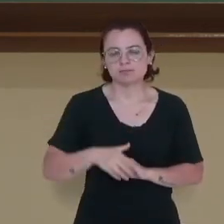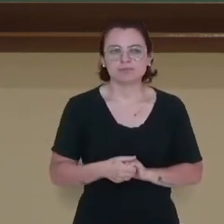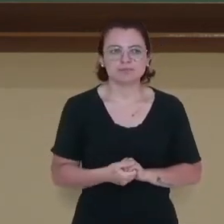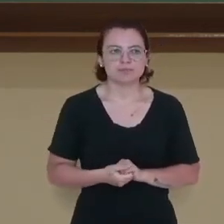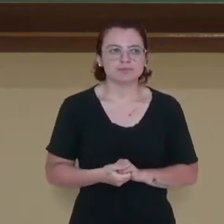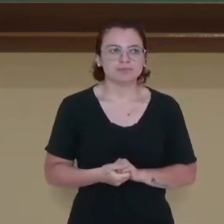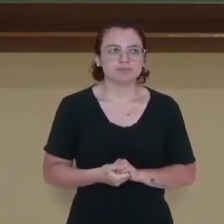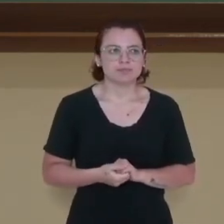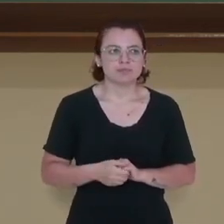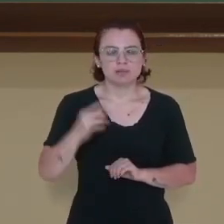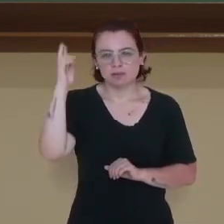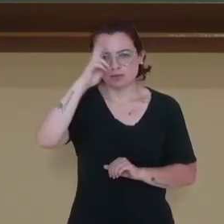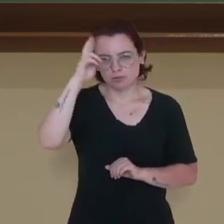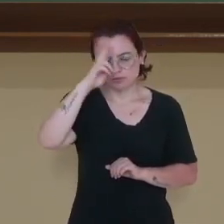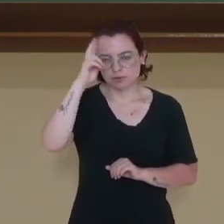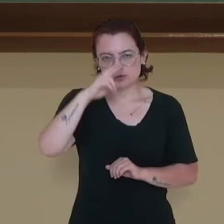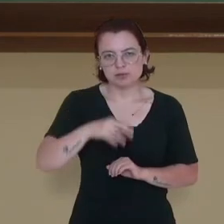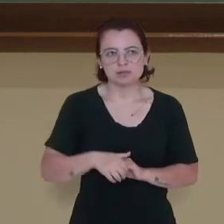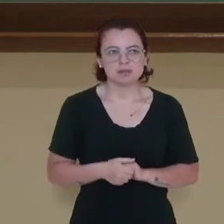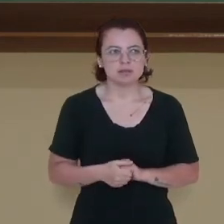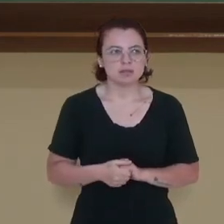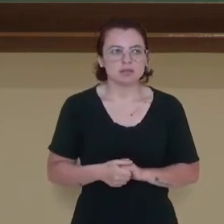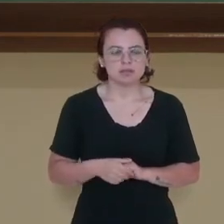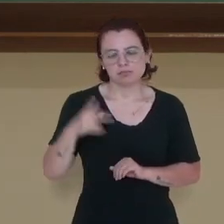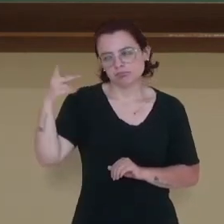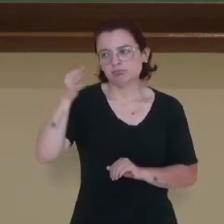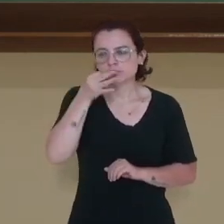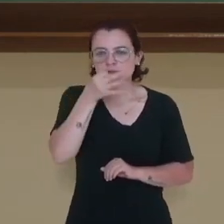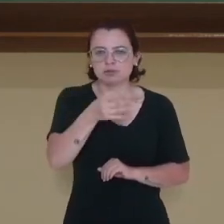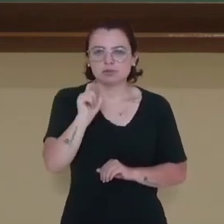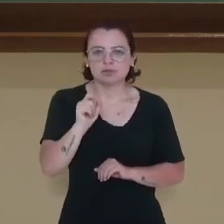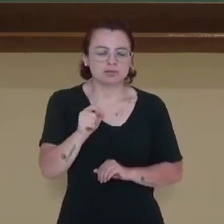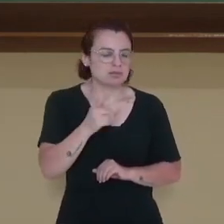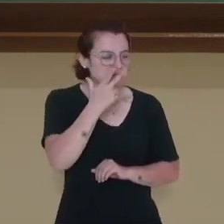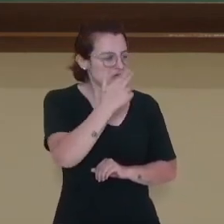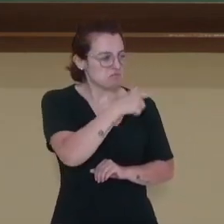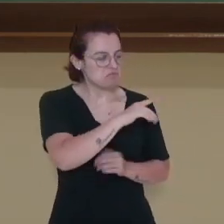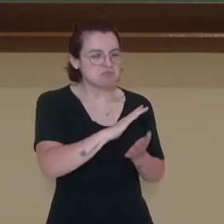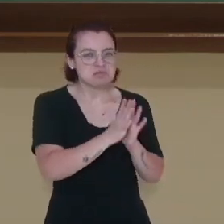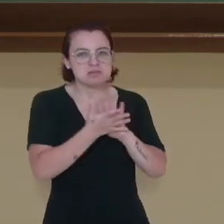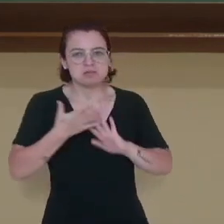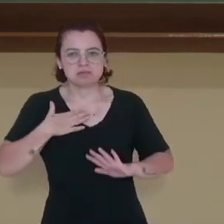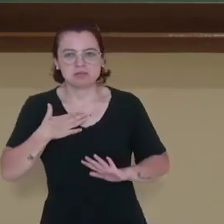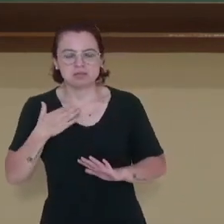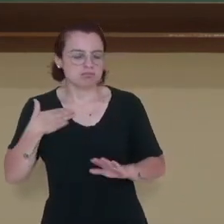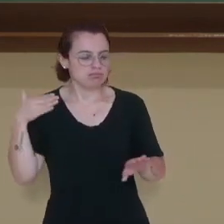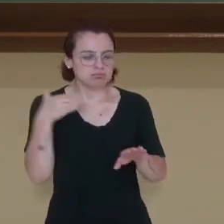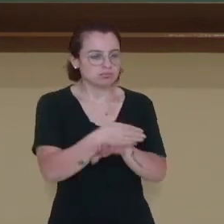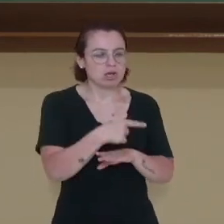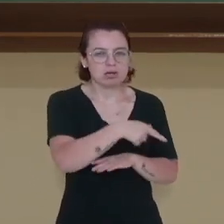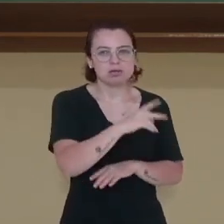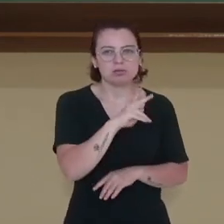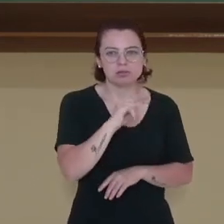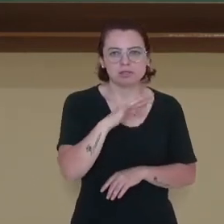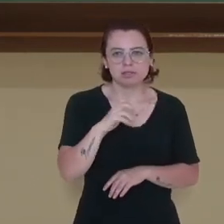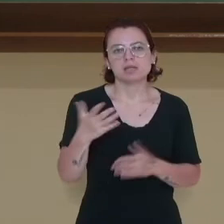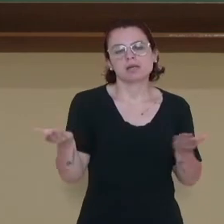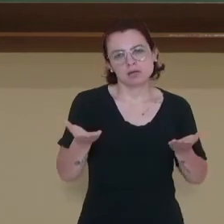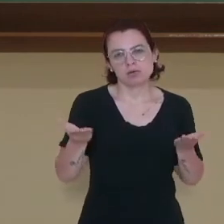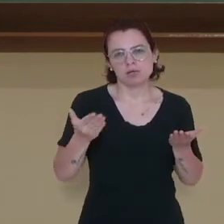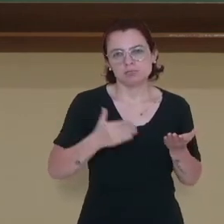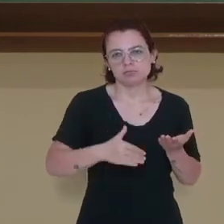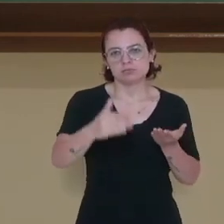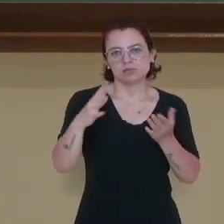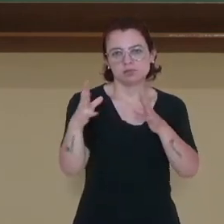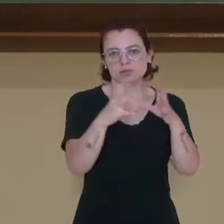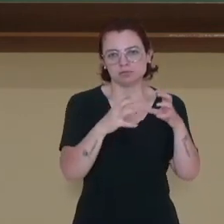Então a Rússia, segundo a versão russa, né, se sentiu ameaçada e invadiu a Ucrânia e está atualmente em guerra ali